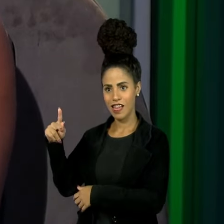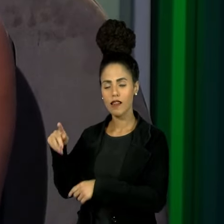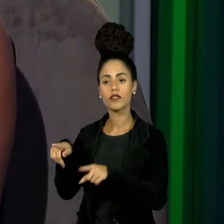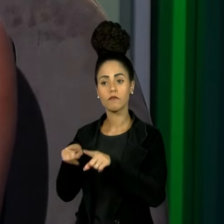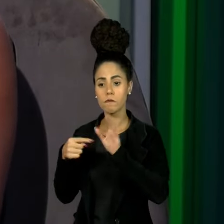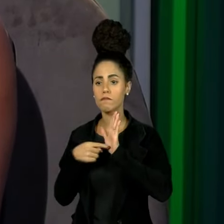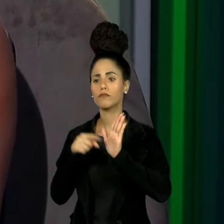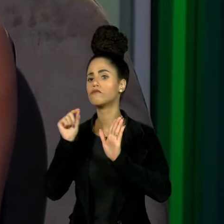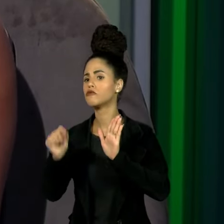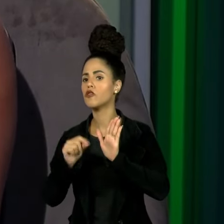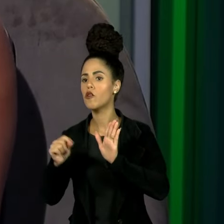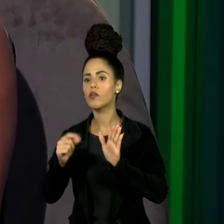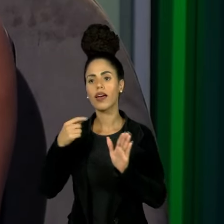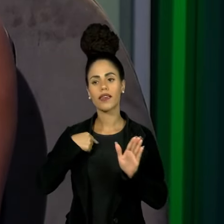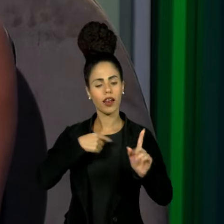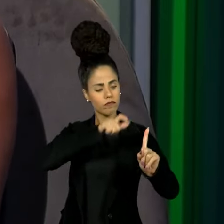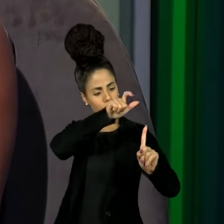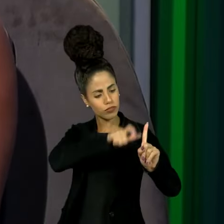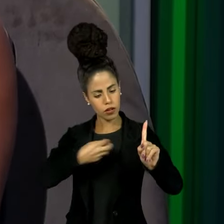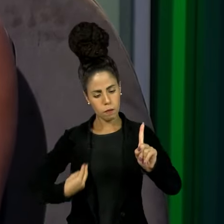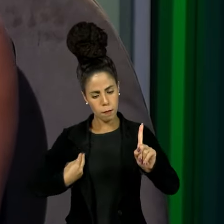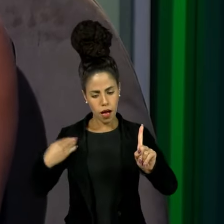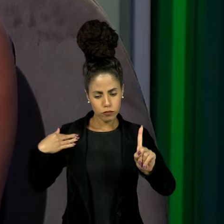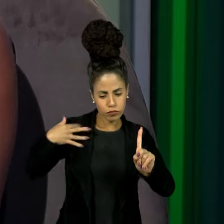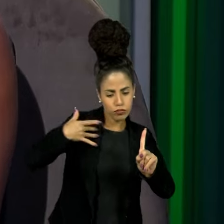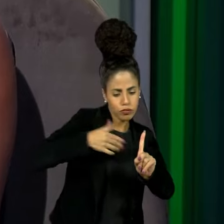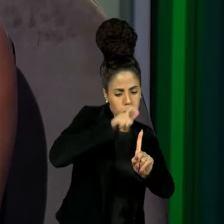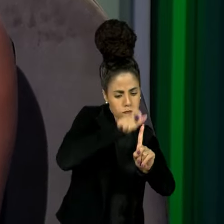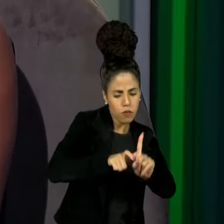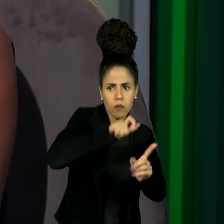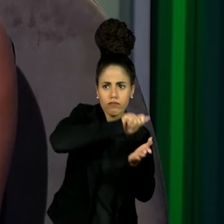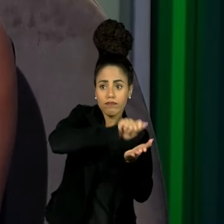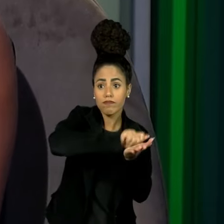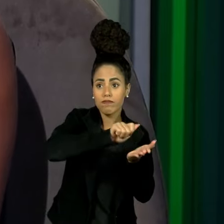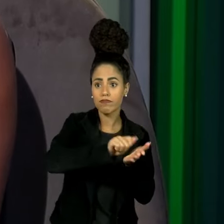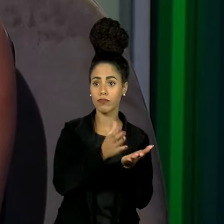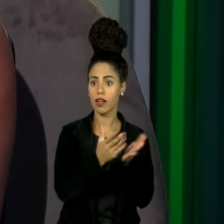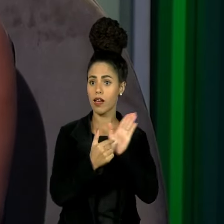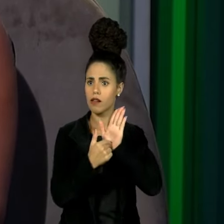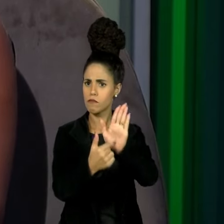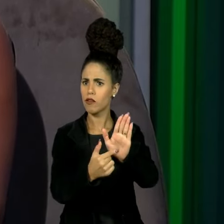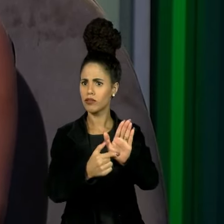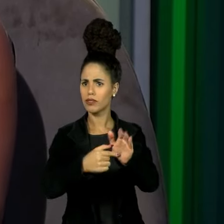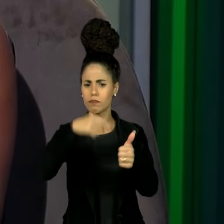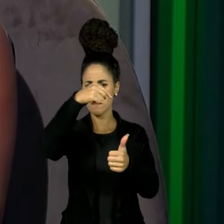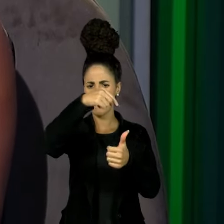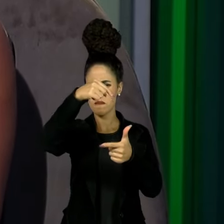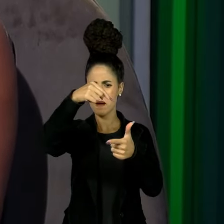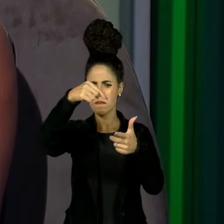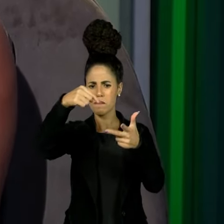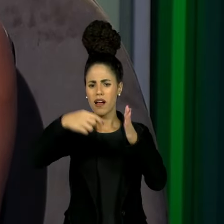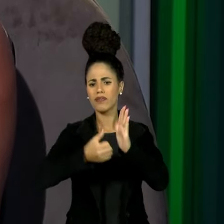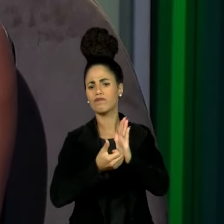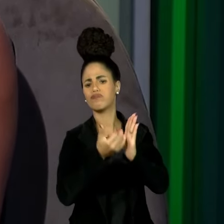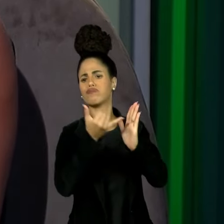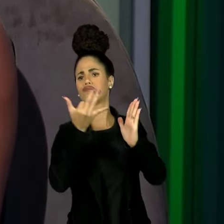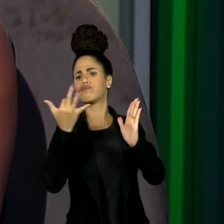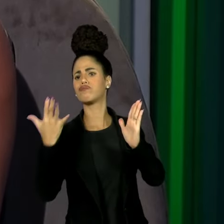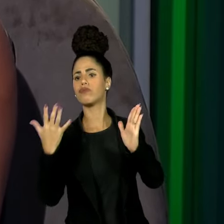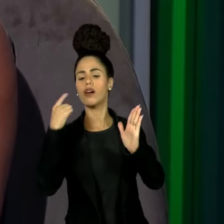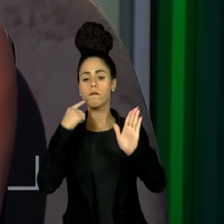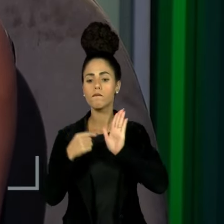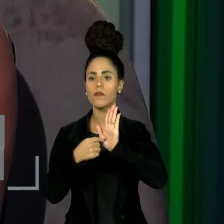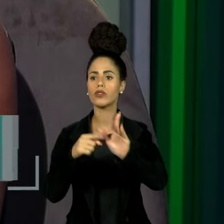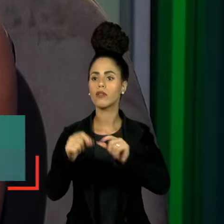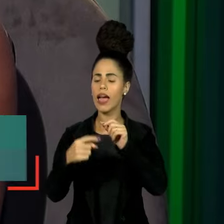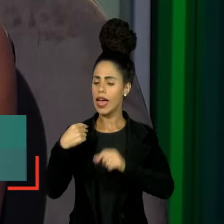retrata, né, na sua autobiografia como foi toda a sua trajetória. E, por vezes, lendo e já relendo esse livro,